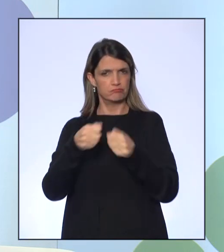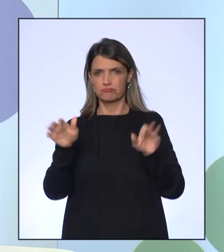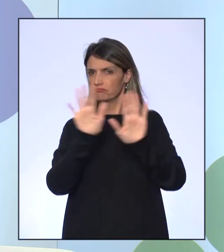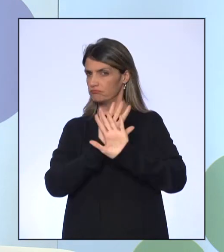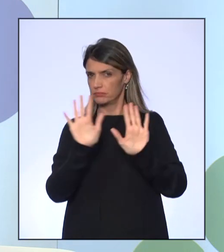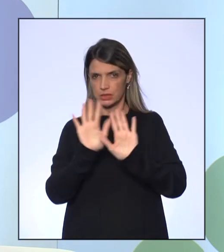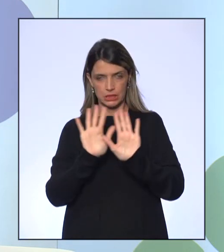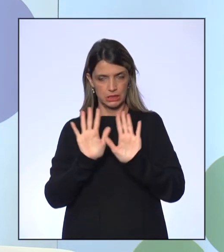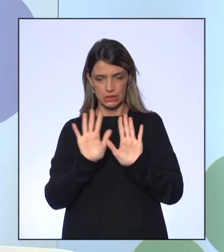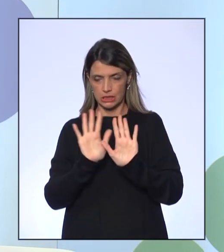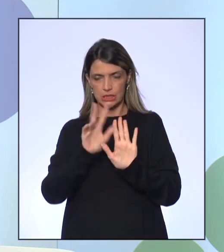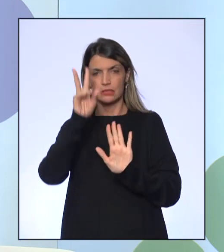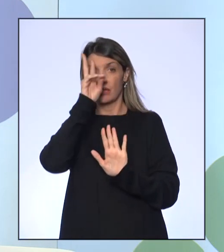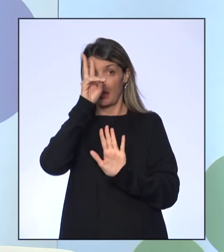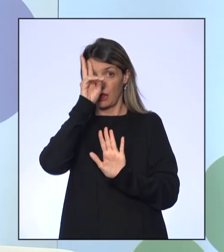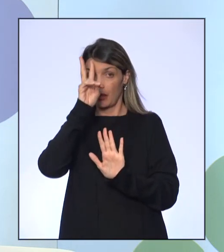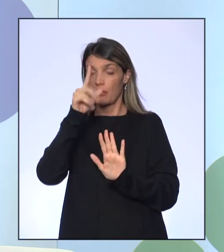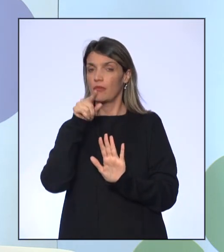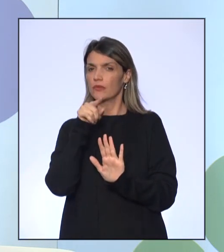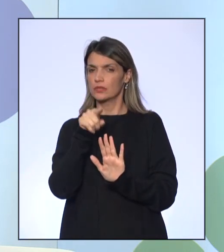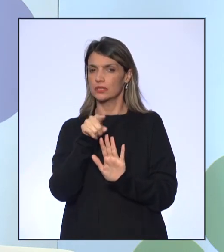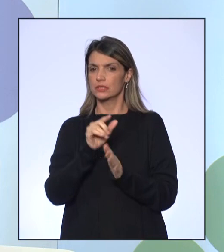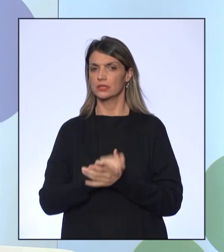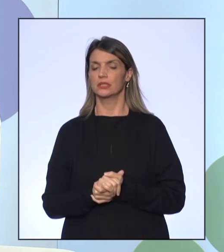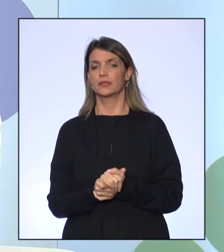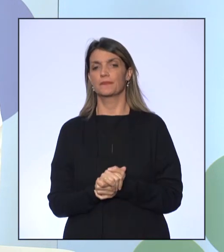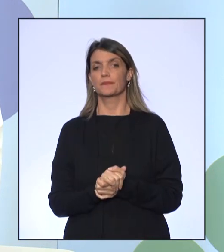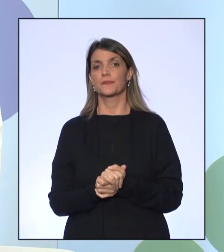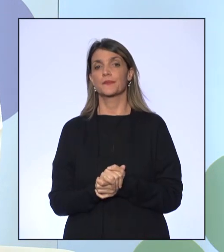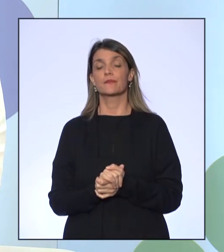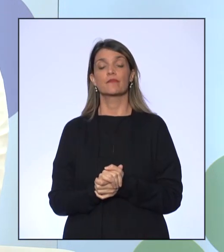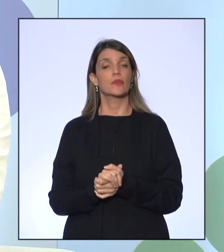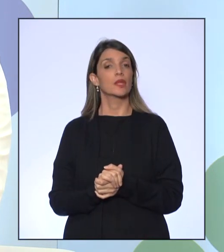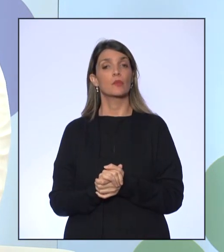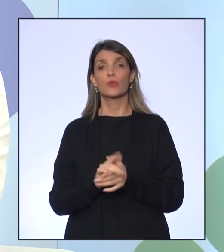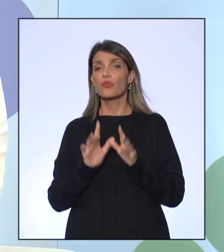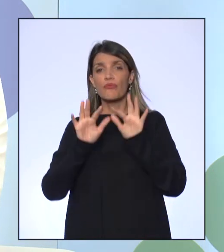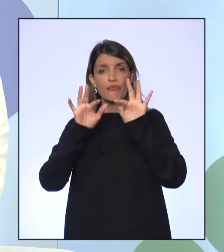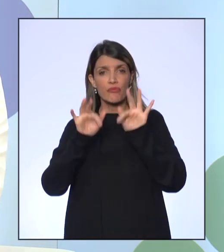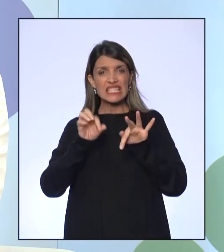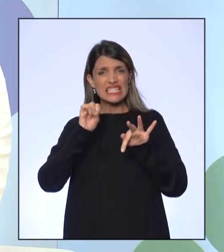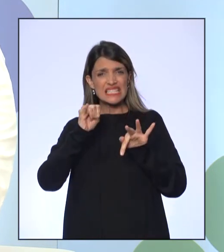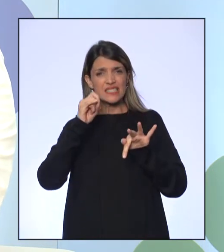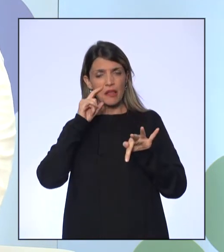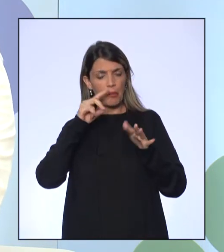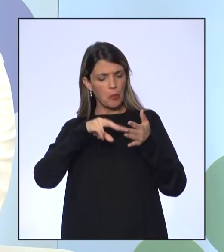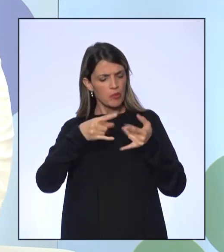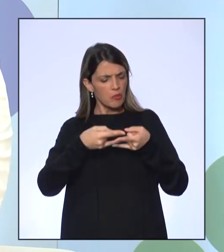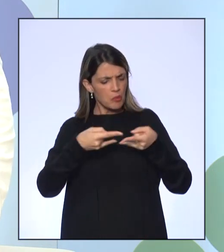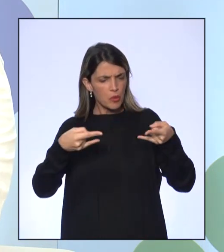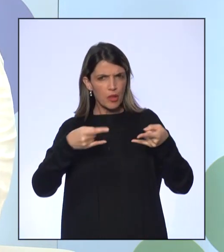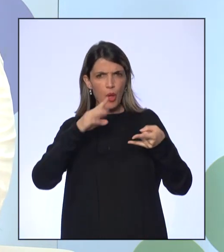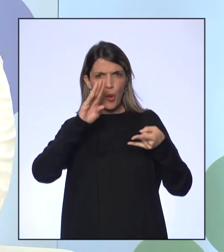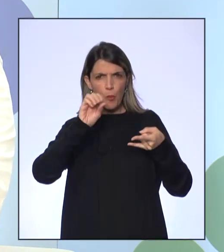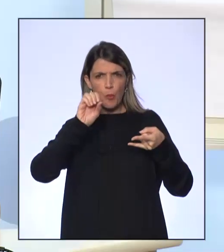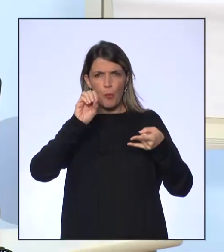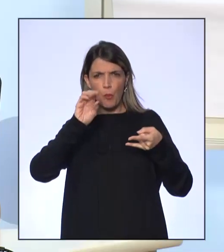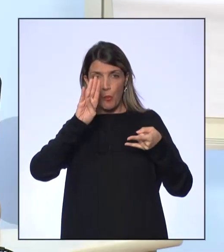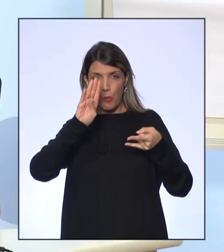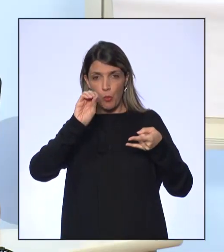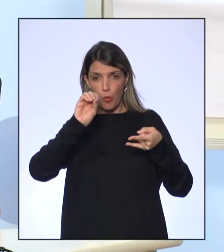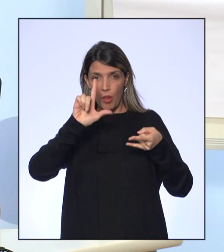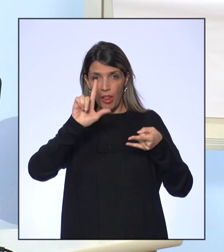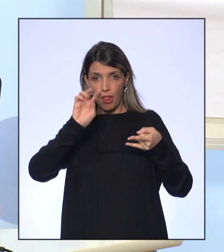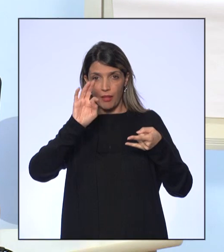né sempre bom lembrar vocês sobre isso e no final da inscrição mesmo que apareça um boleto porque quando a gente faz a inscrição aparece um